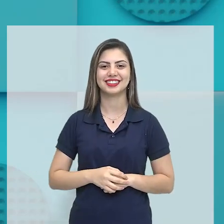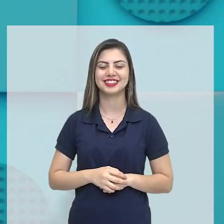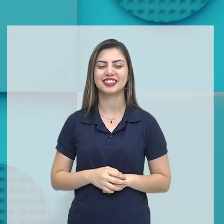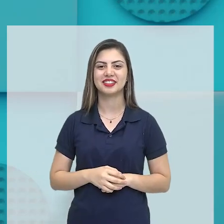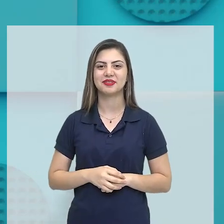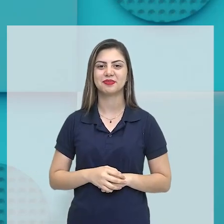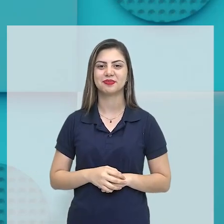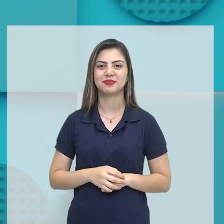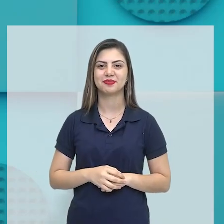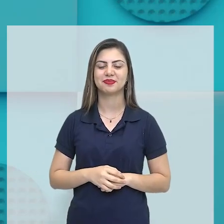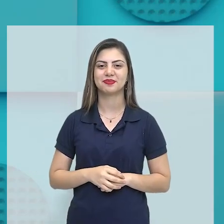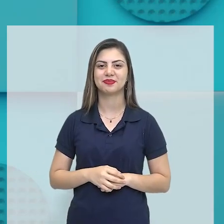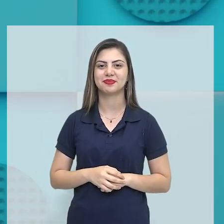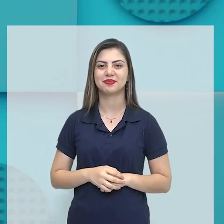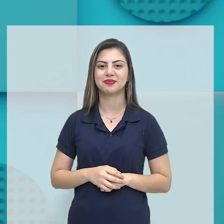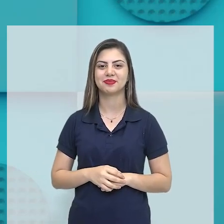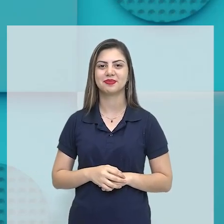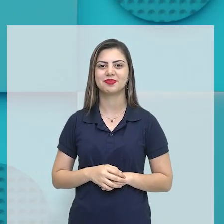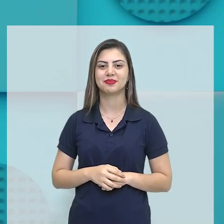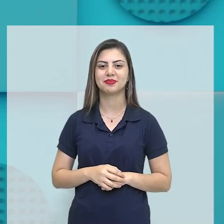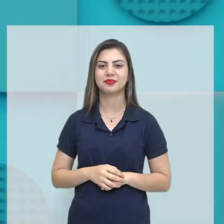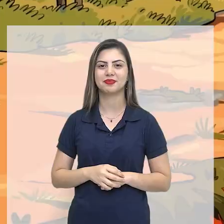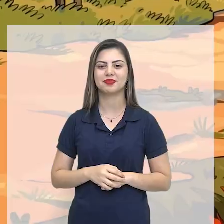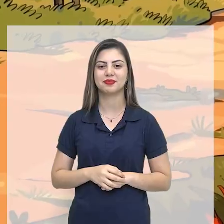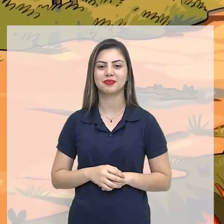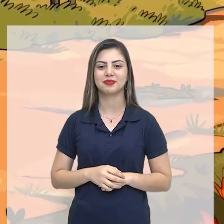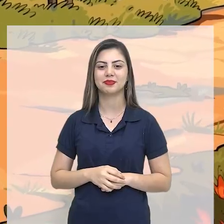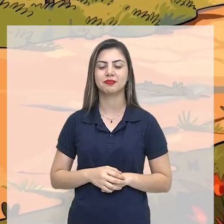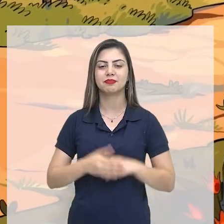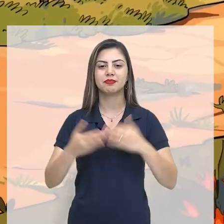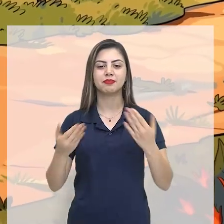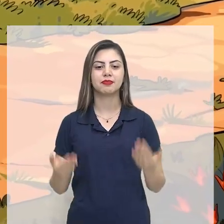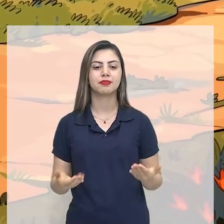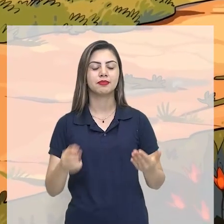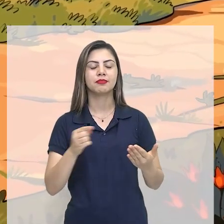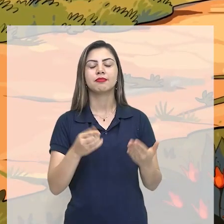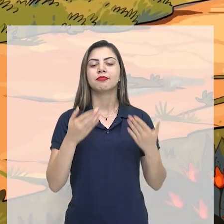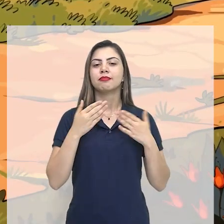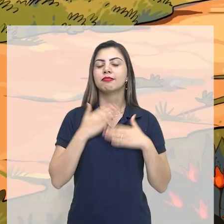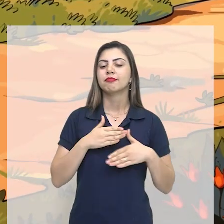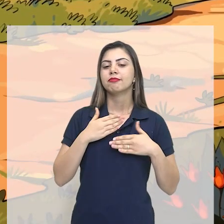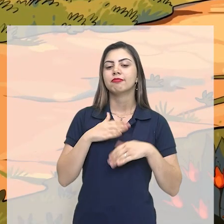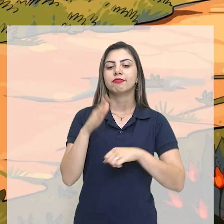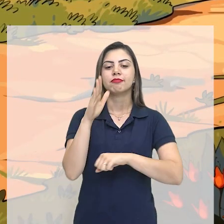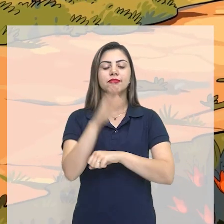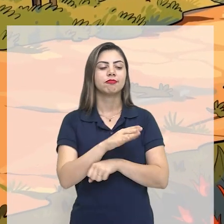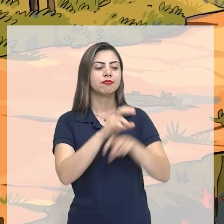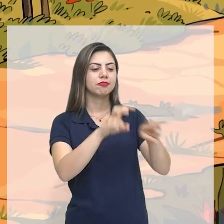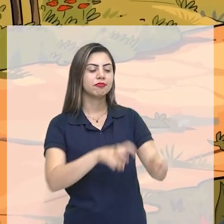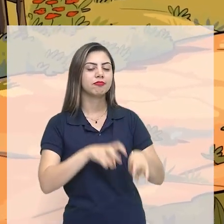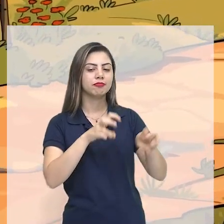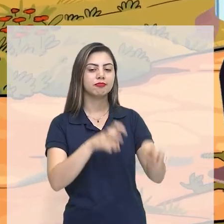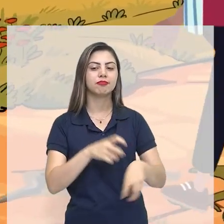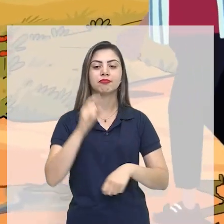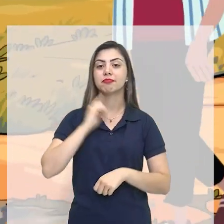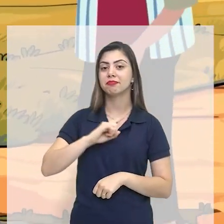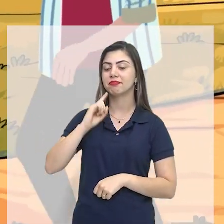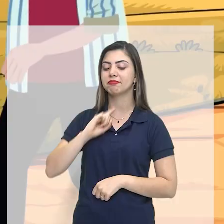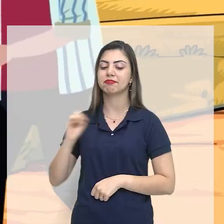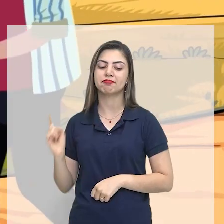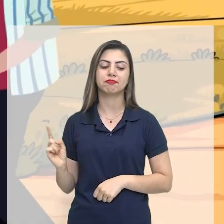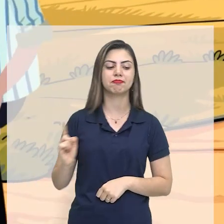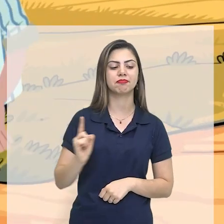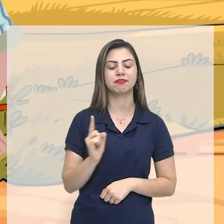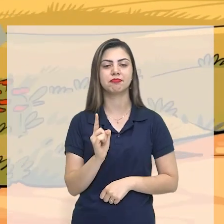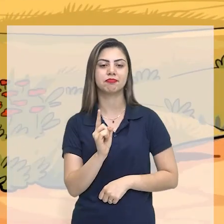as observações. Vamos lá. Em uma tranquila tarde na roça, um mineiro retorna do seu